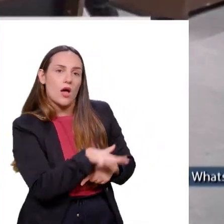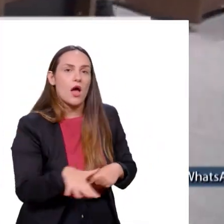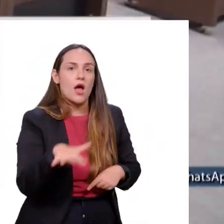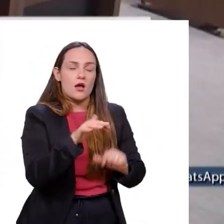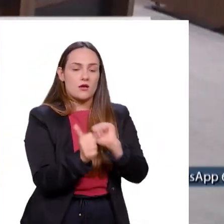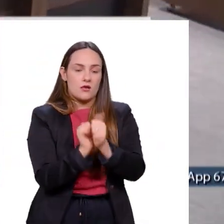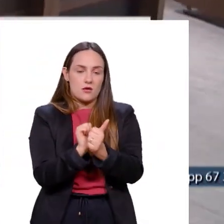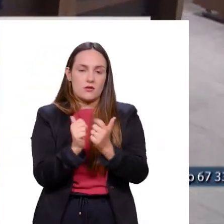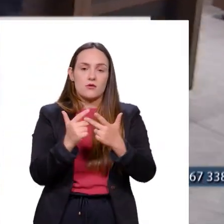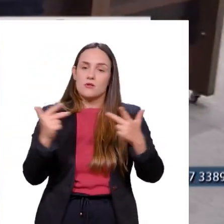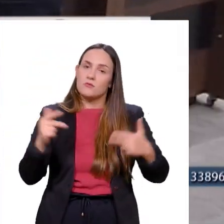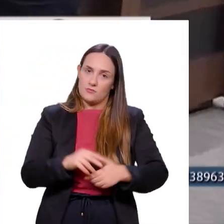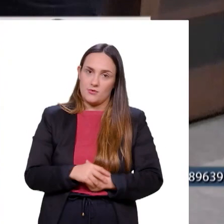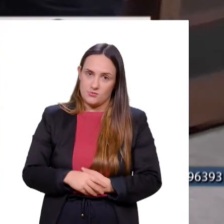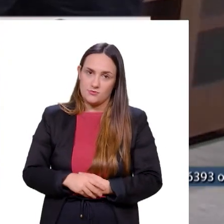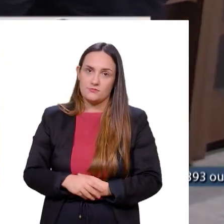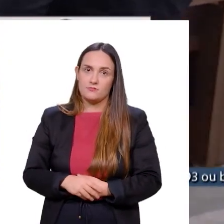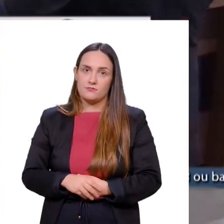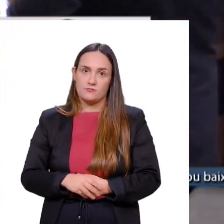determinados setores do esporte,